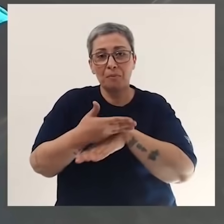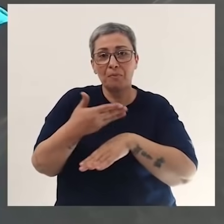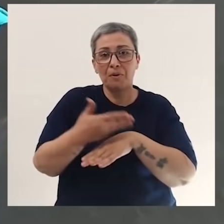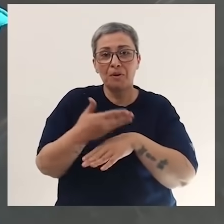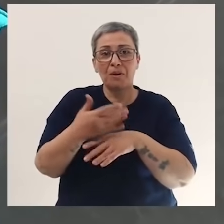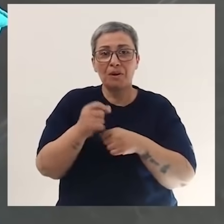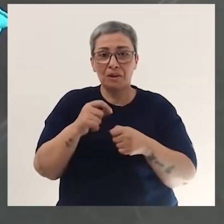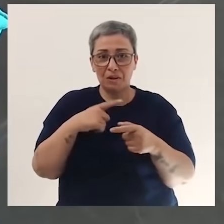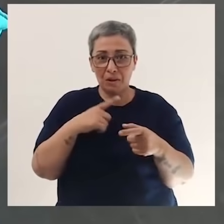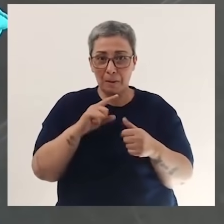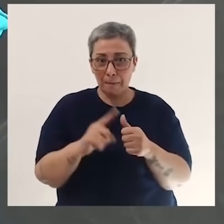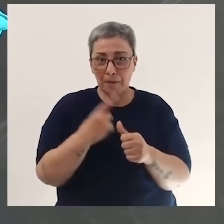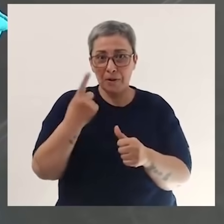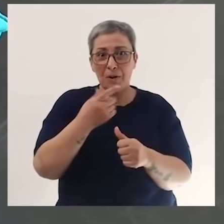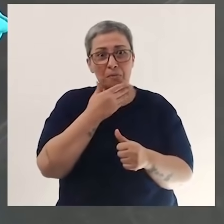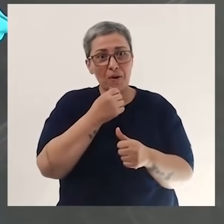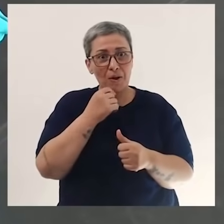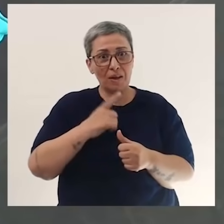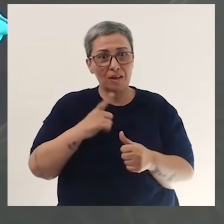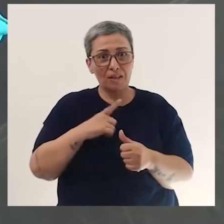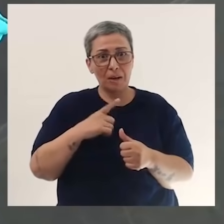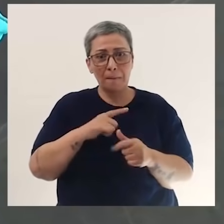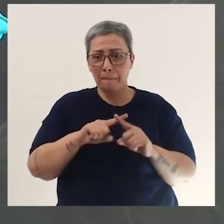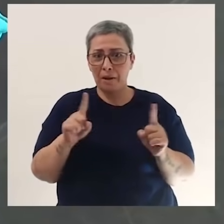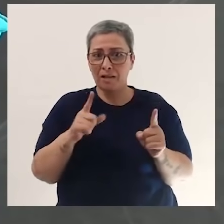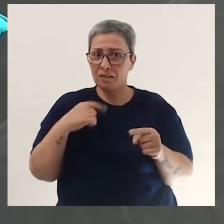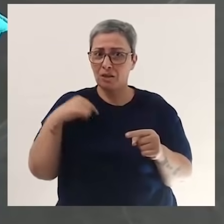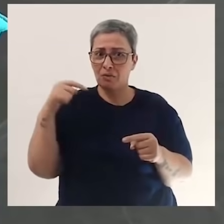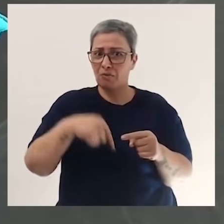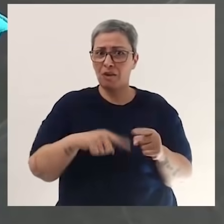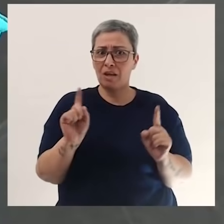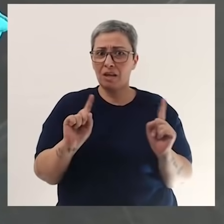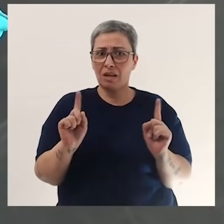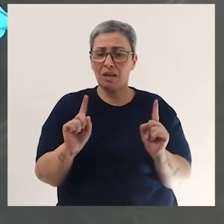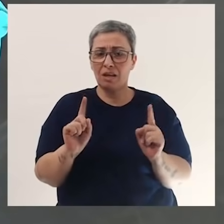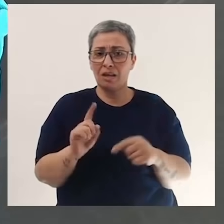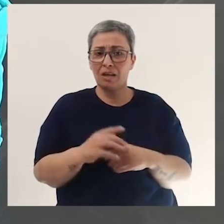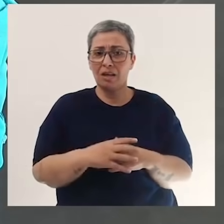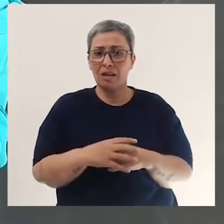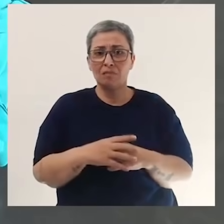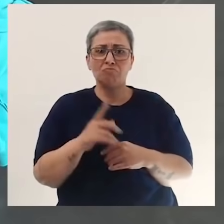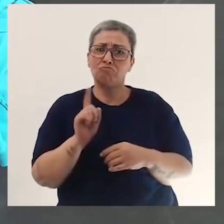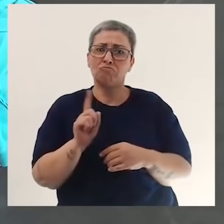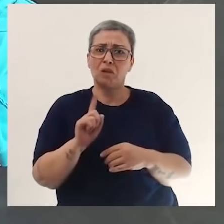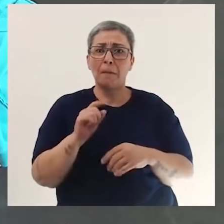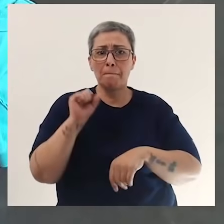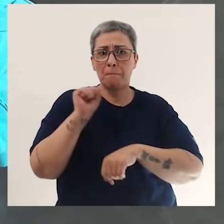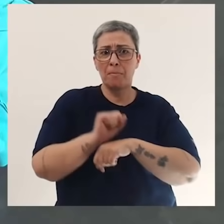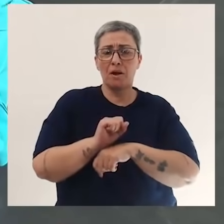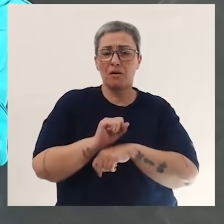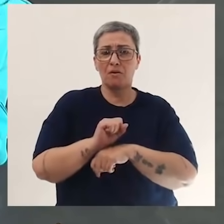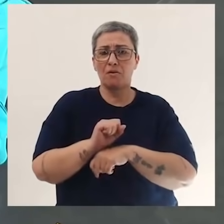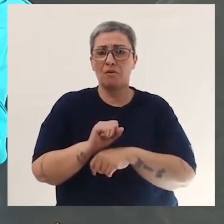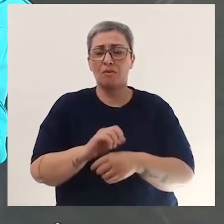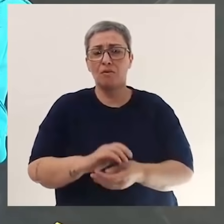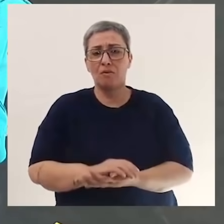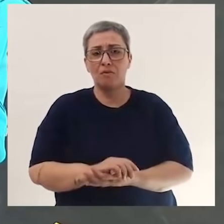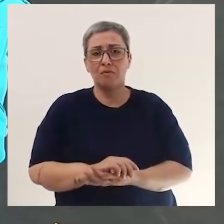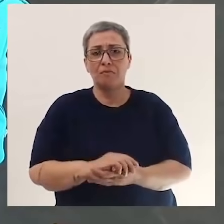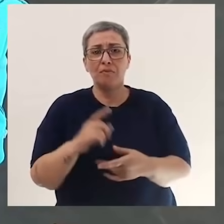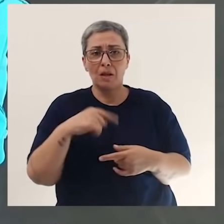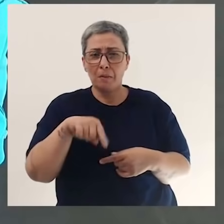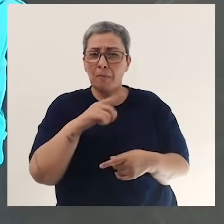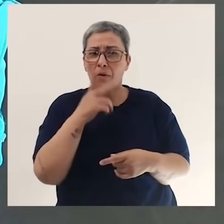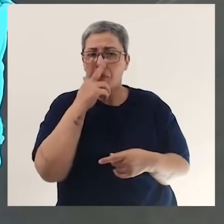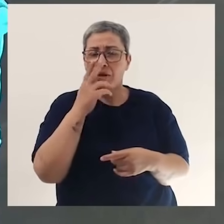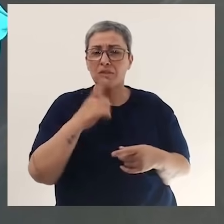A primeira vez tinha um menino, mas ele não está vindo mais? Ele parou? Mas vocês